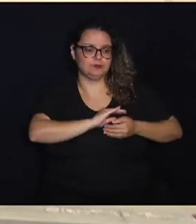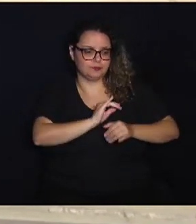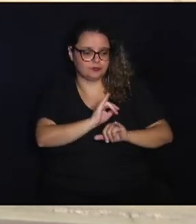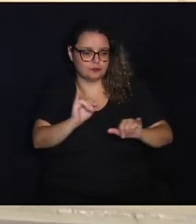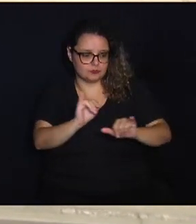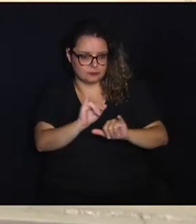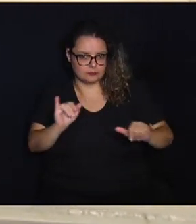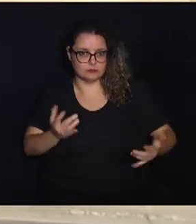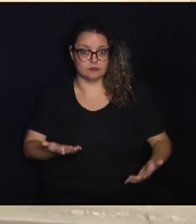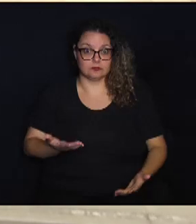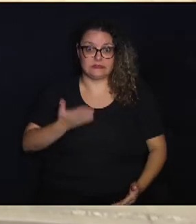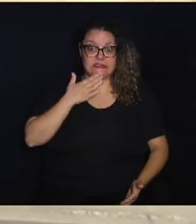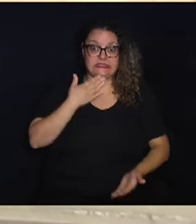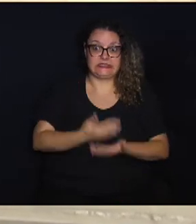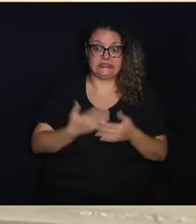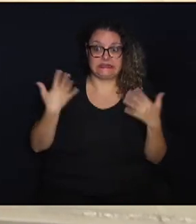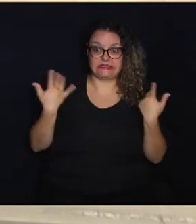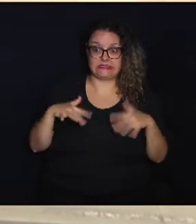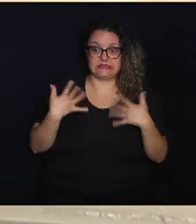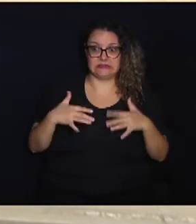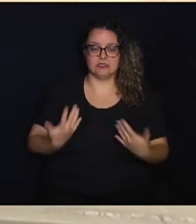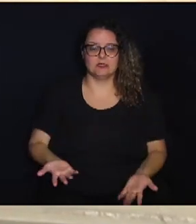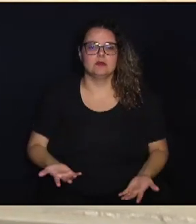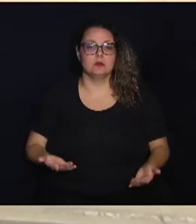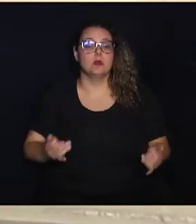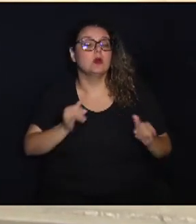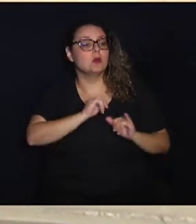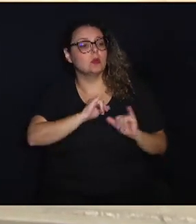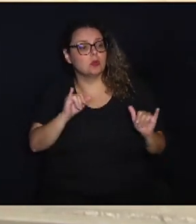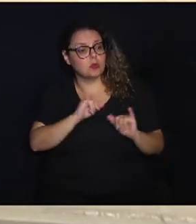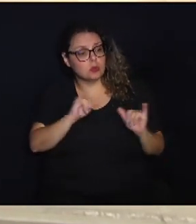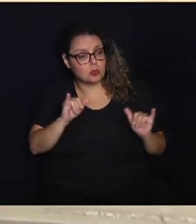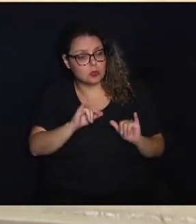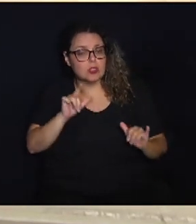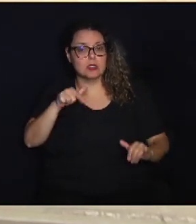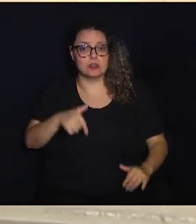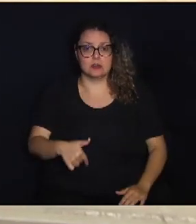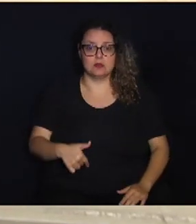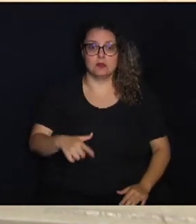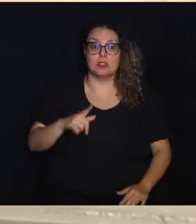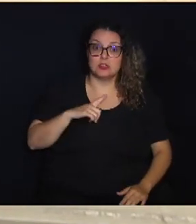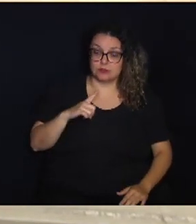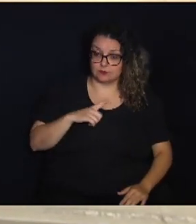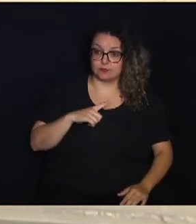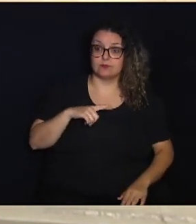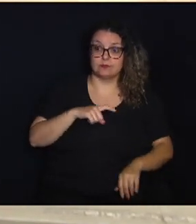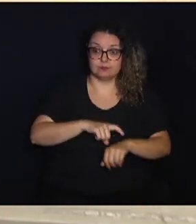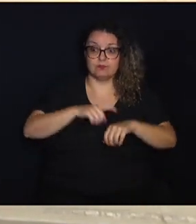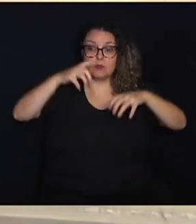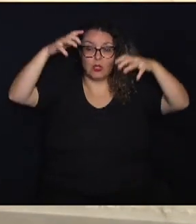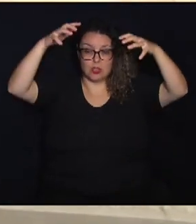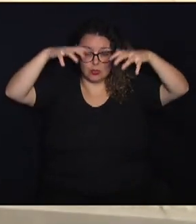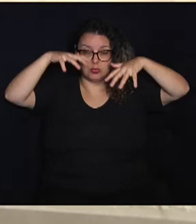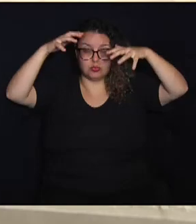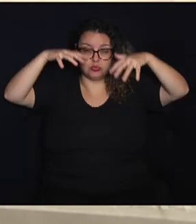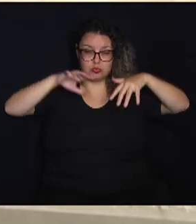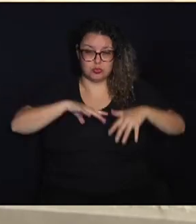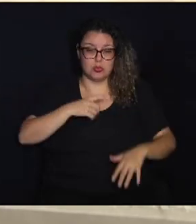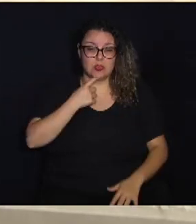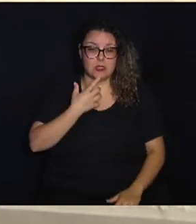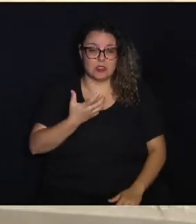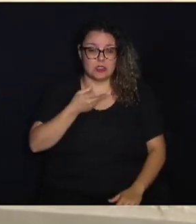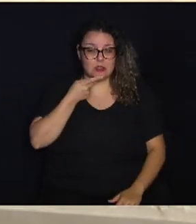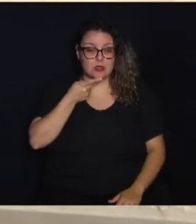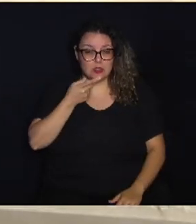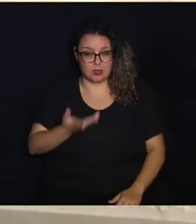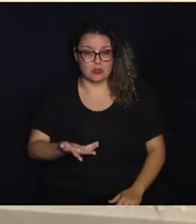que assustou muita gente, mas foi um alerta que realmente, depois do alerta, nós tivemos aí um período bem chuvoso aqui na cidade. Gostaria que você